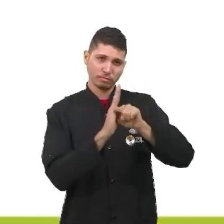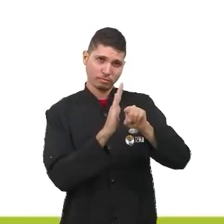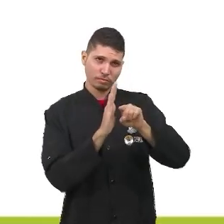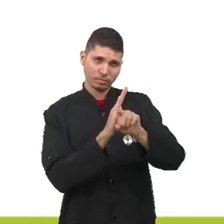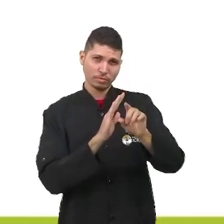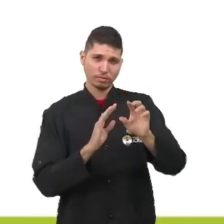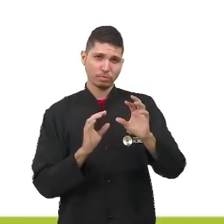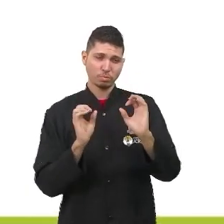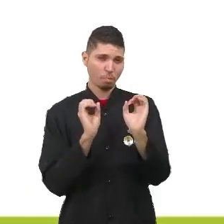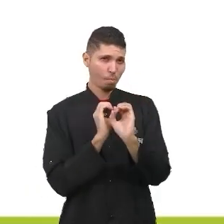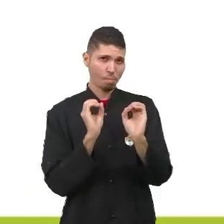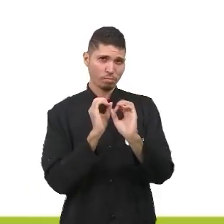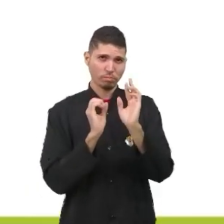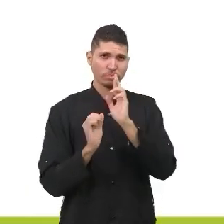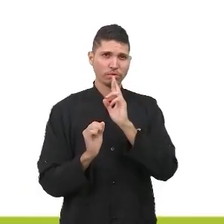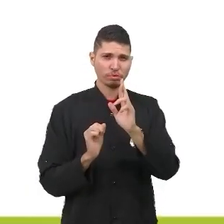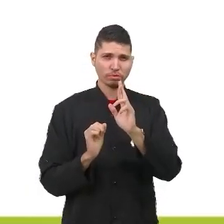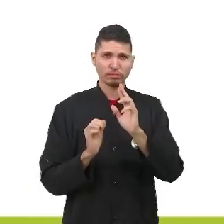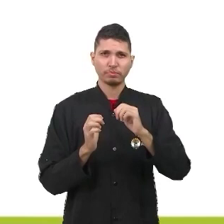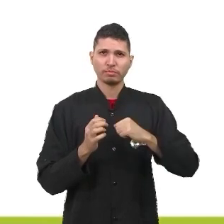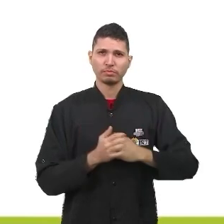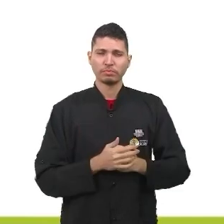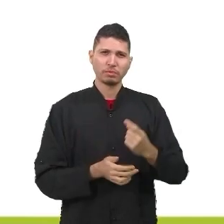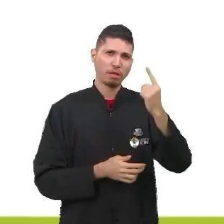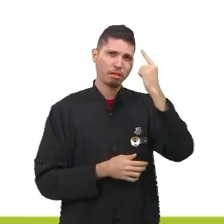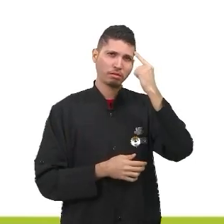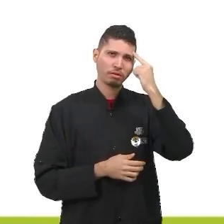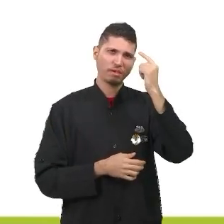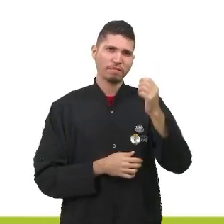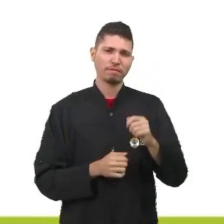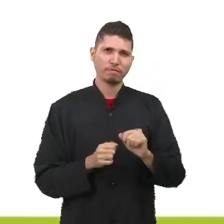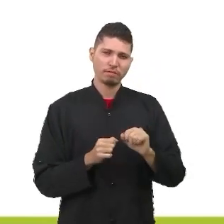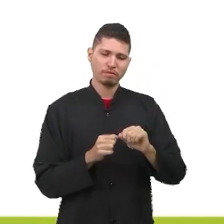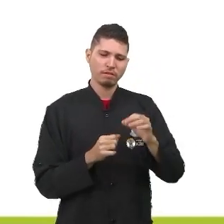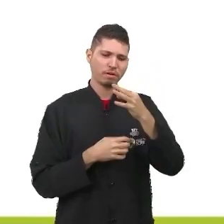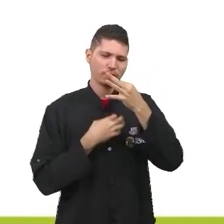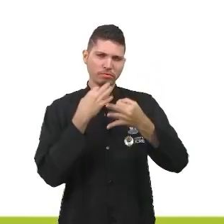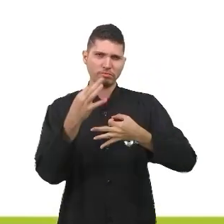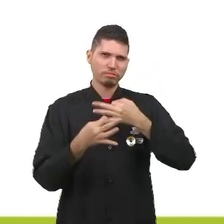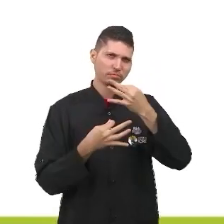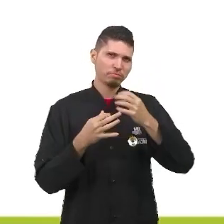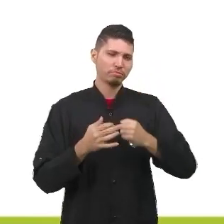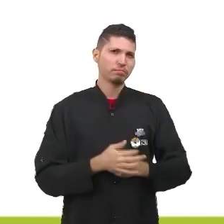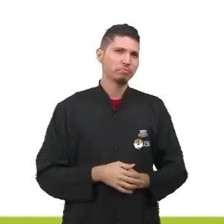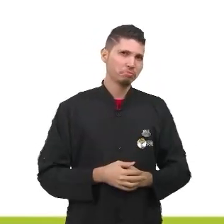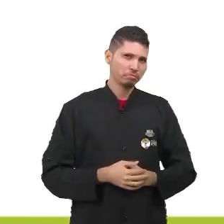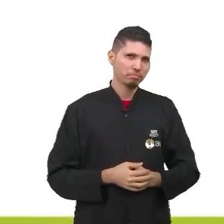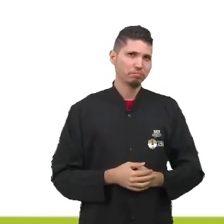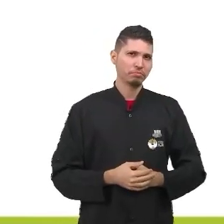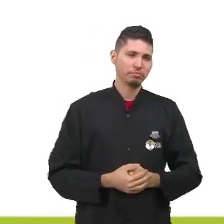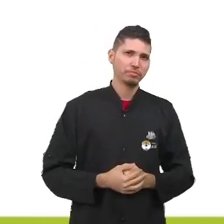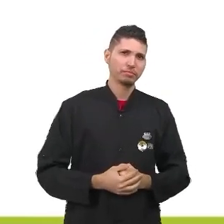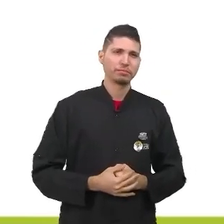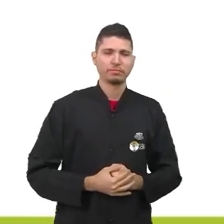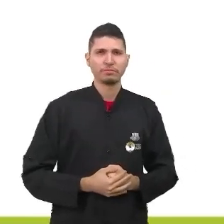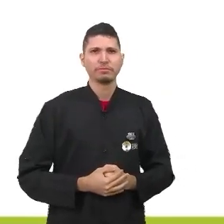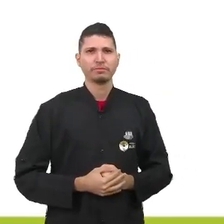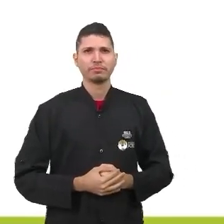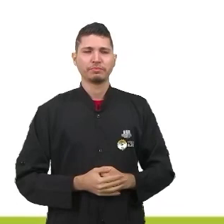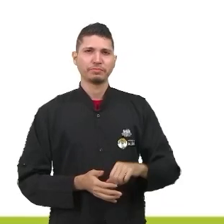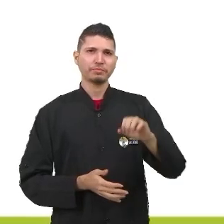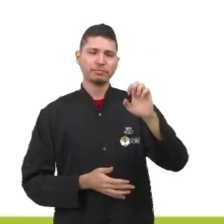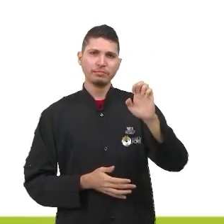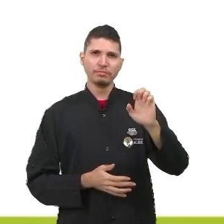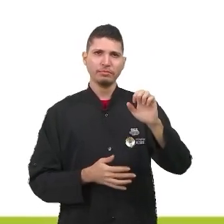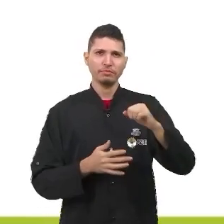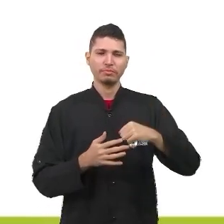o objetivo é fazer críticas nesse momento? Né? Interessante essa alternativa.